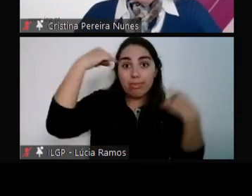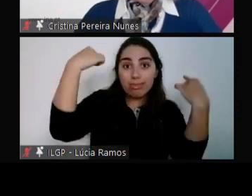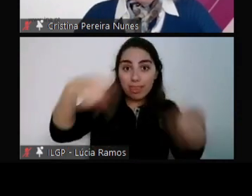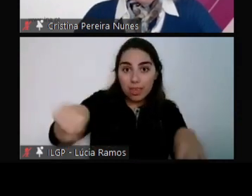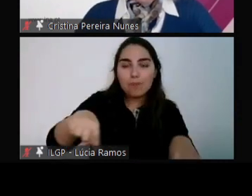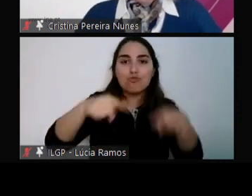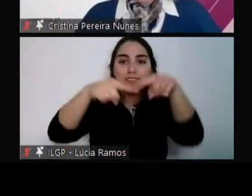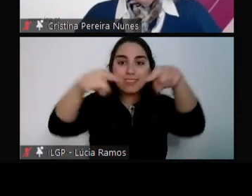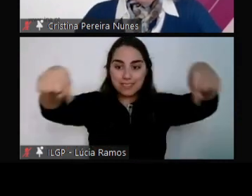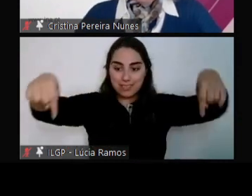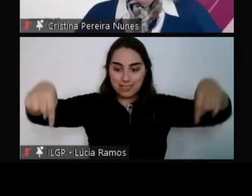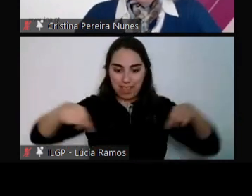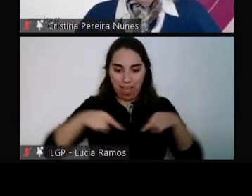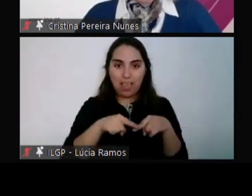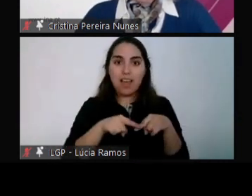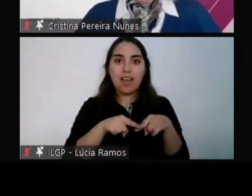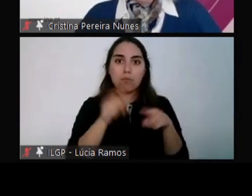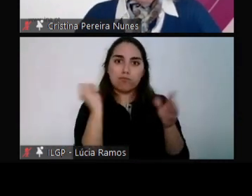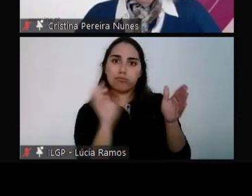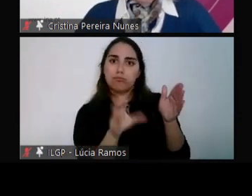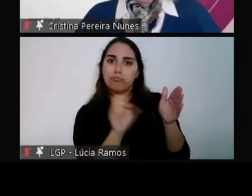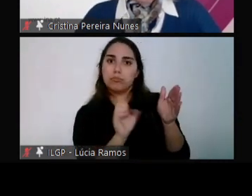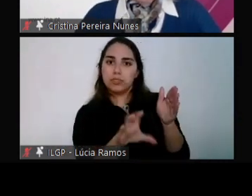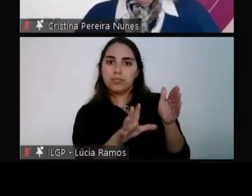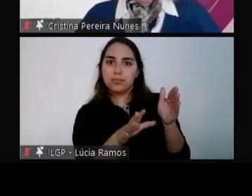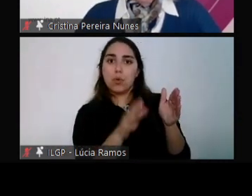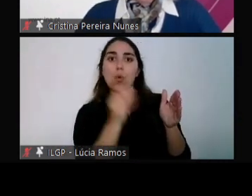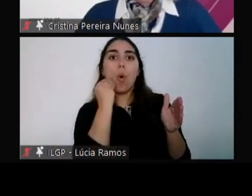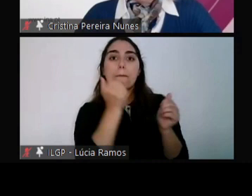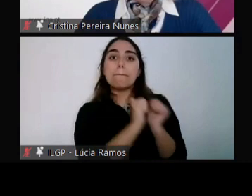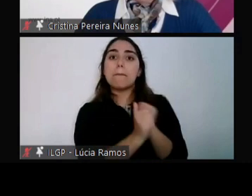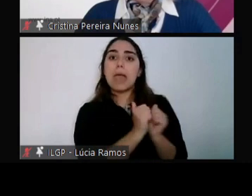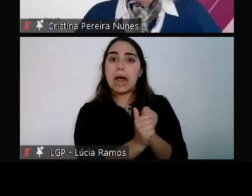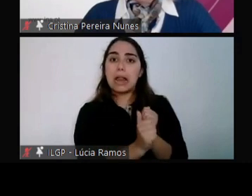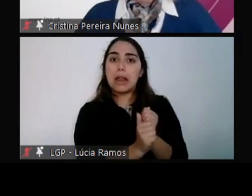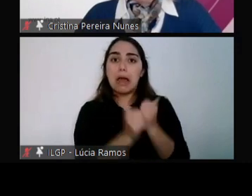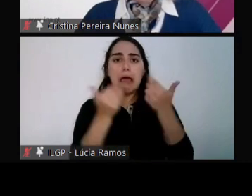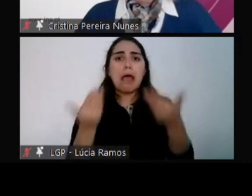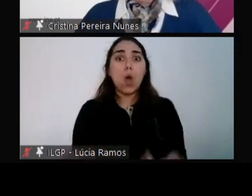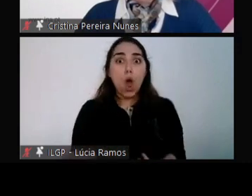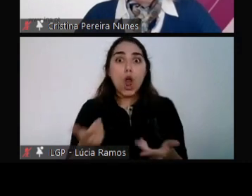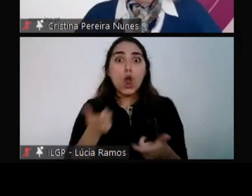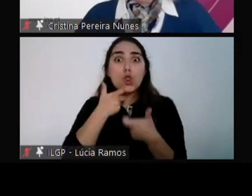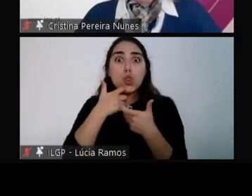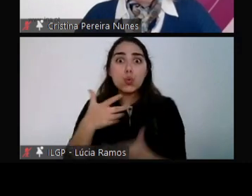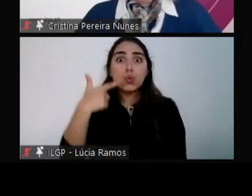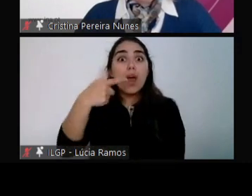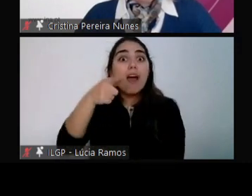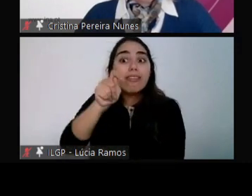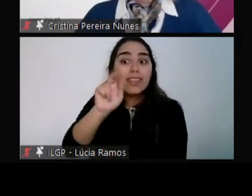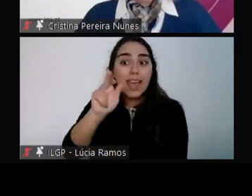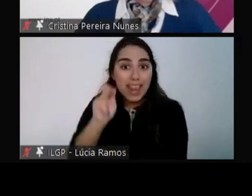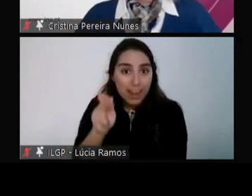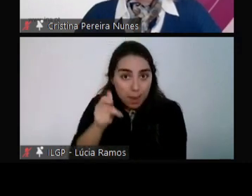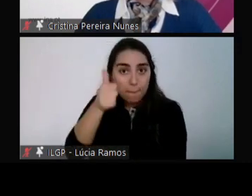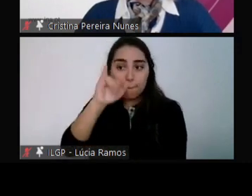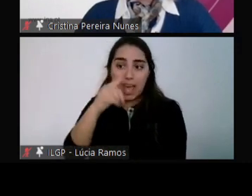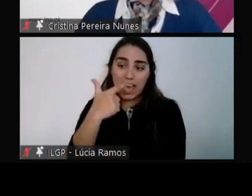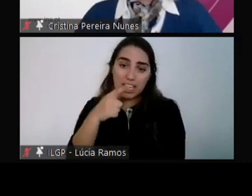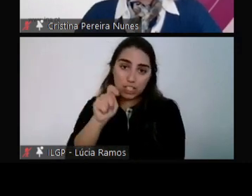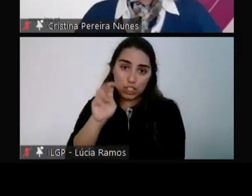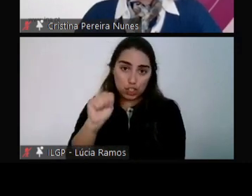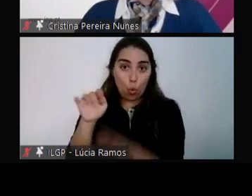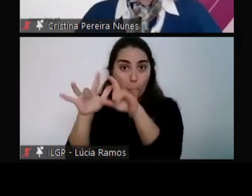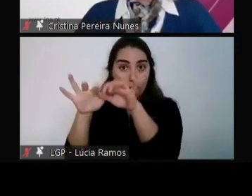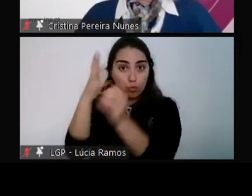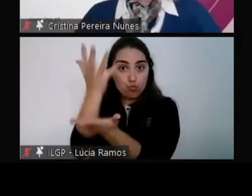papel. Hoje em dia não. Hoje em dia nós temos terabytes de dados. E temos que ter a destreza e a capacidade técnica de poder trabalhar toda esta